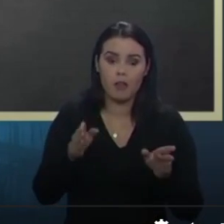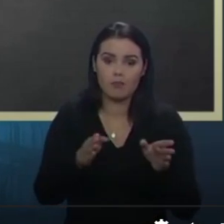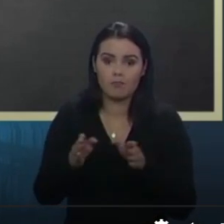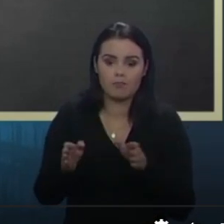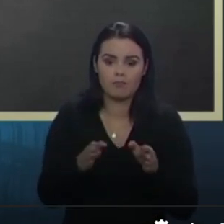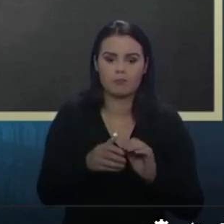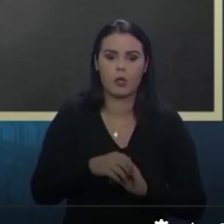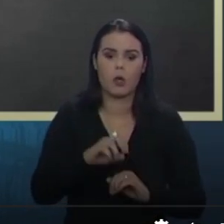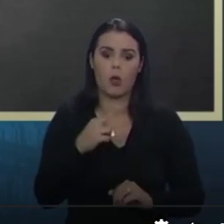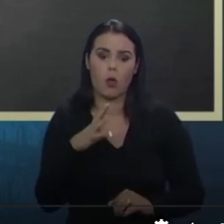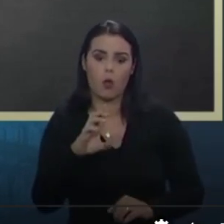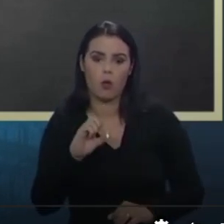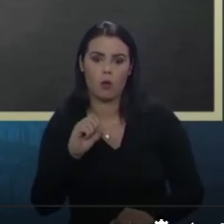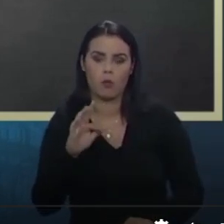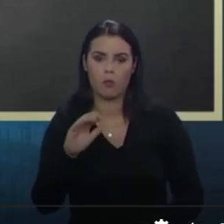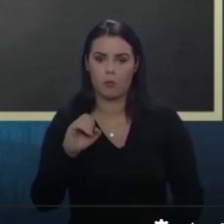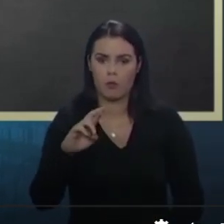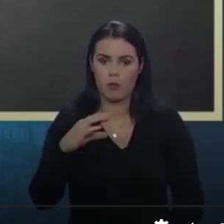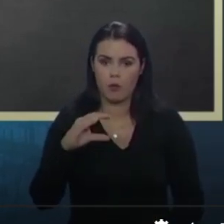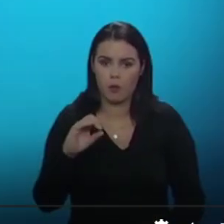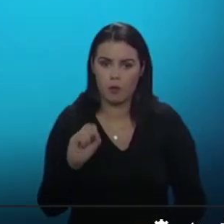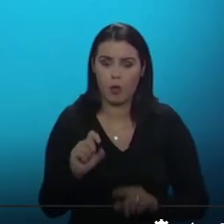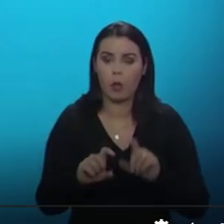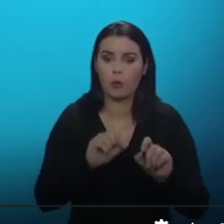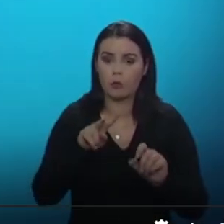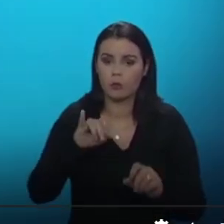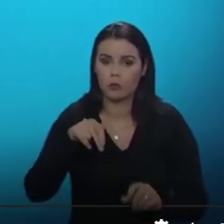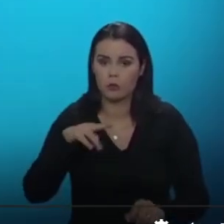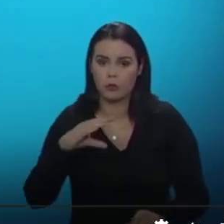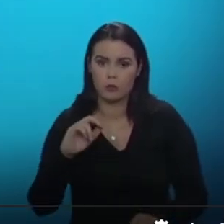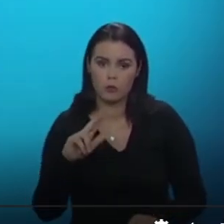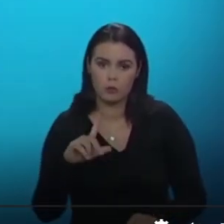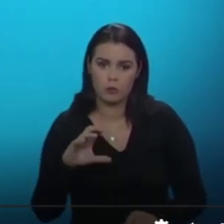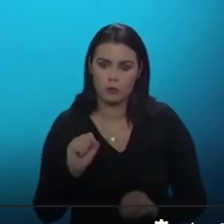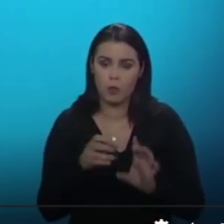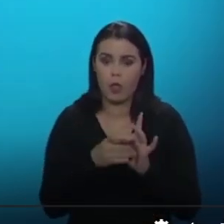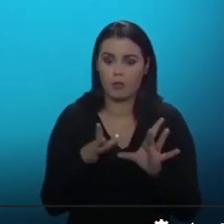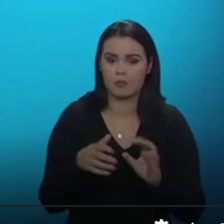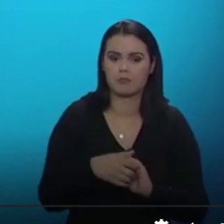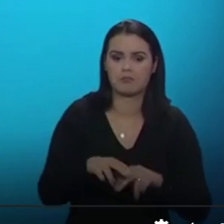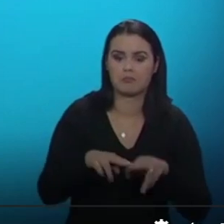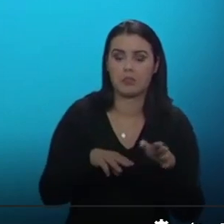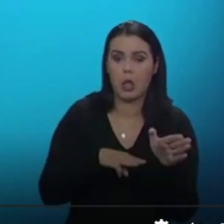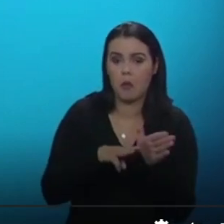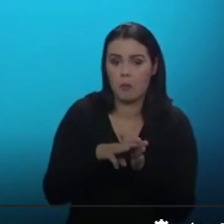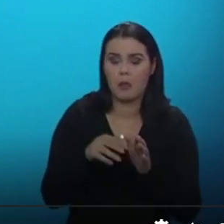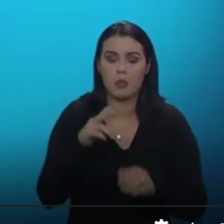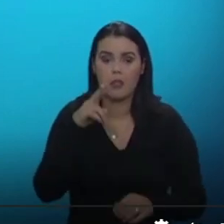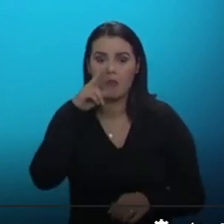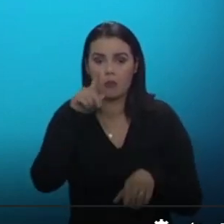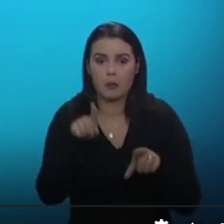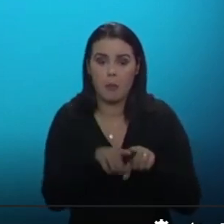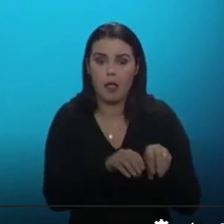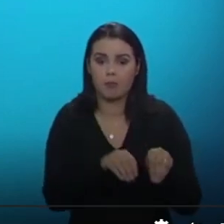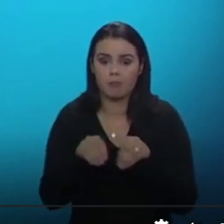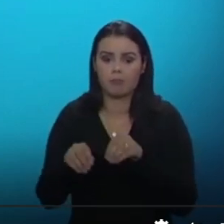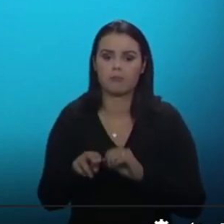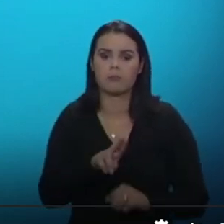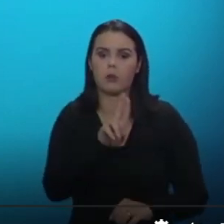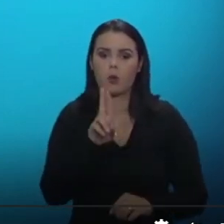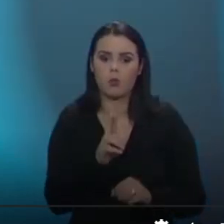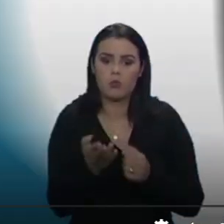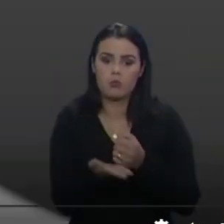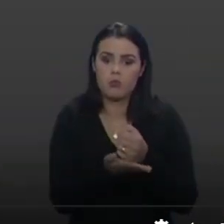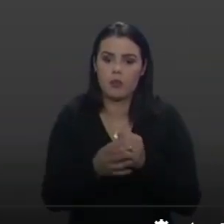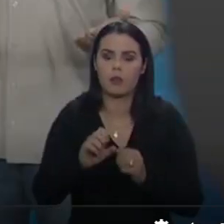ou esforços, nos vínculos que foram liberados. Tanto o método das forças quanto dos deslocamentos utilizam o princípio da superposição